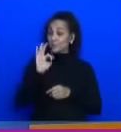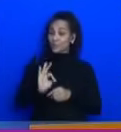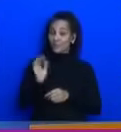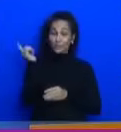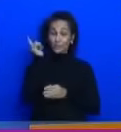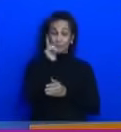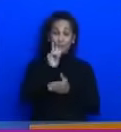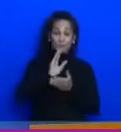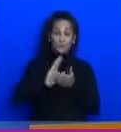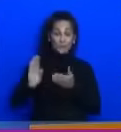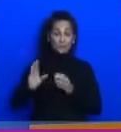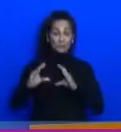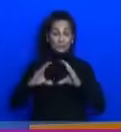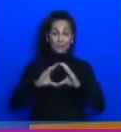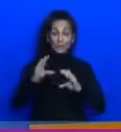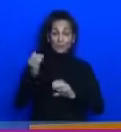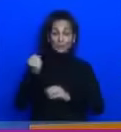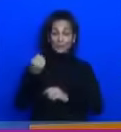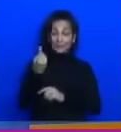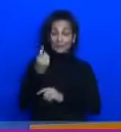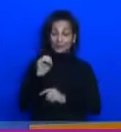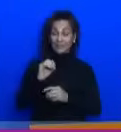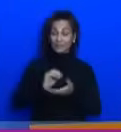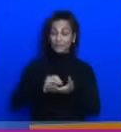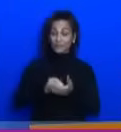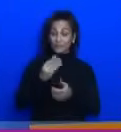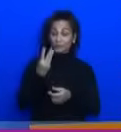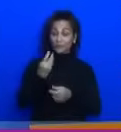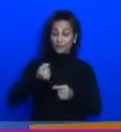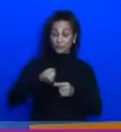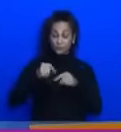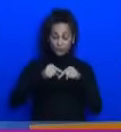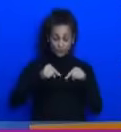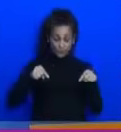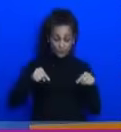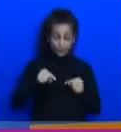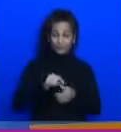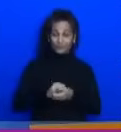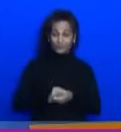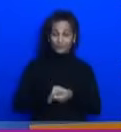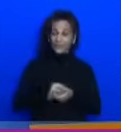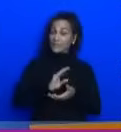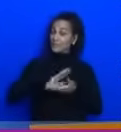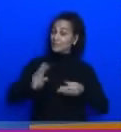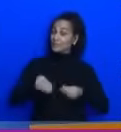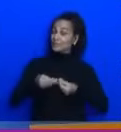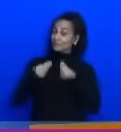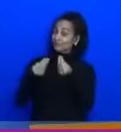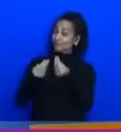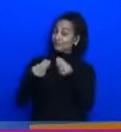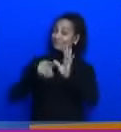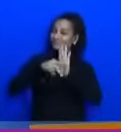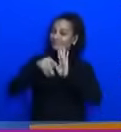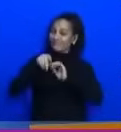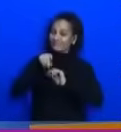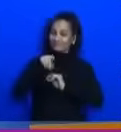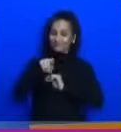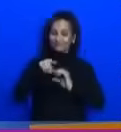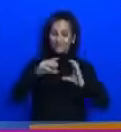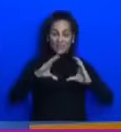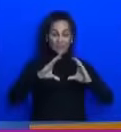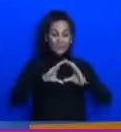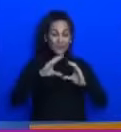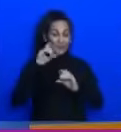branca, 10. Branca, número 10. Faltam 3 números. Este prêmio pode sair para você.